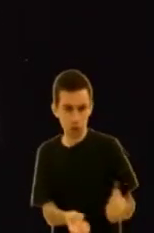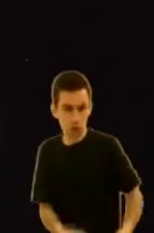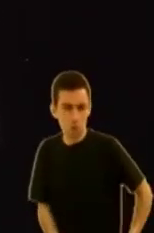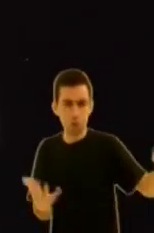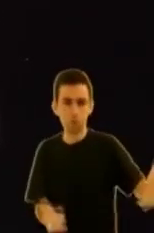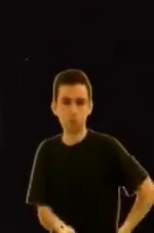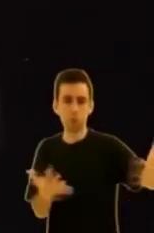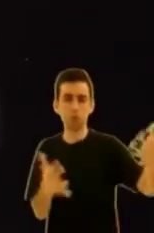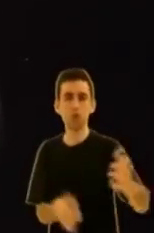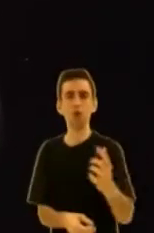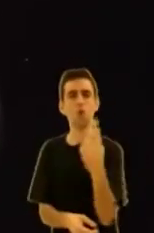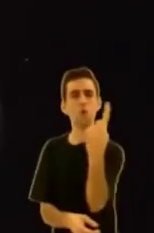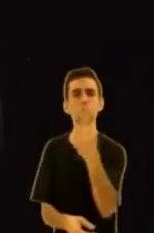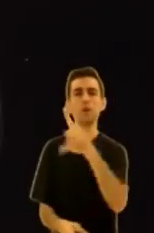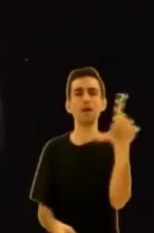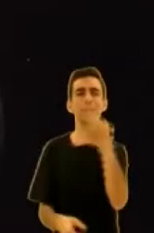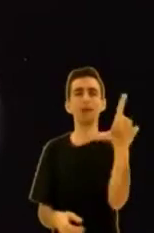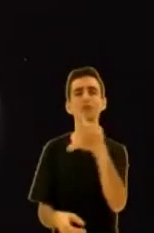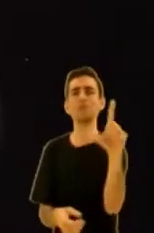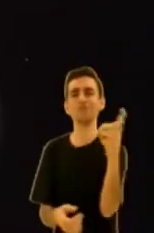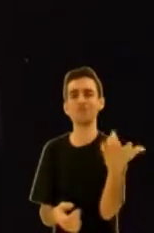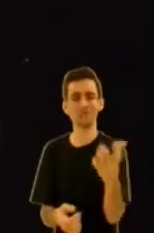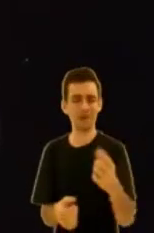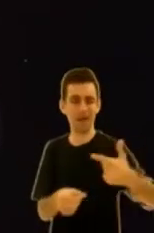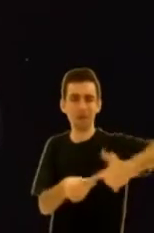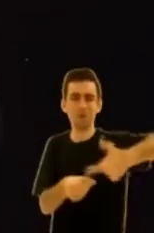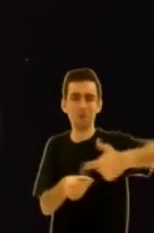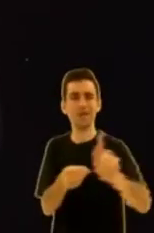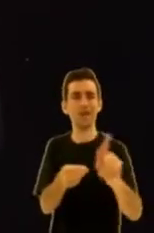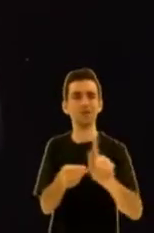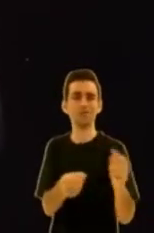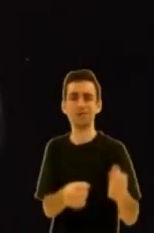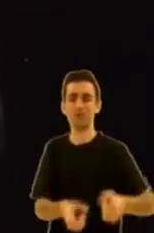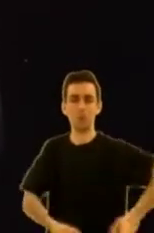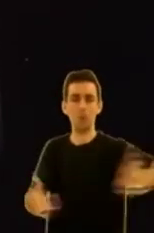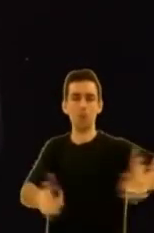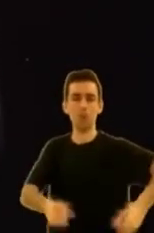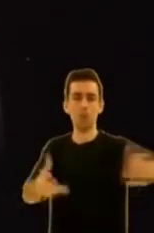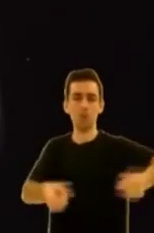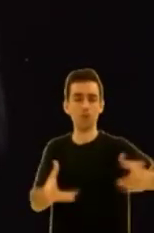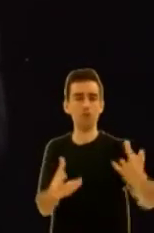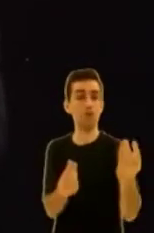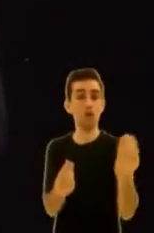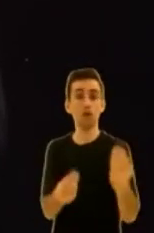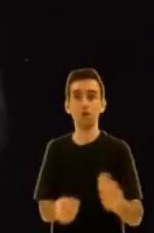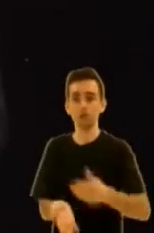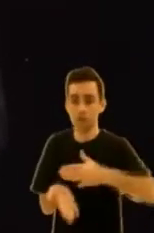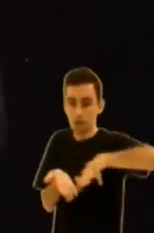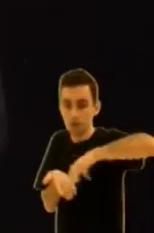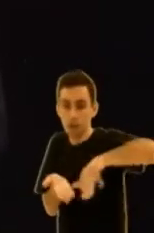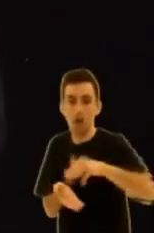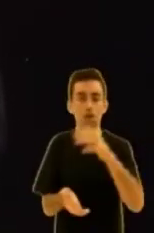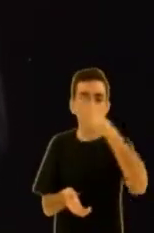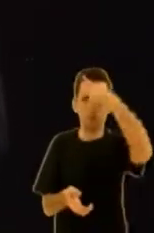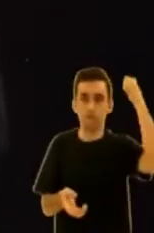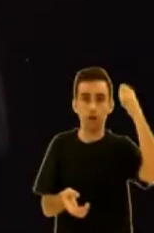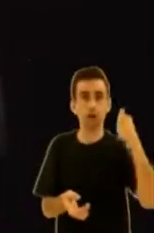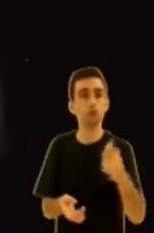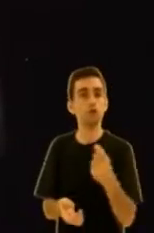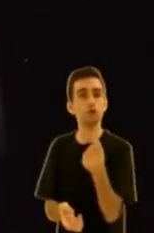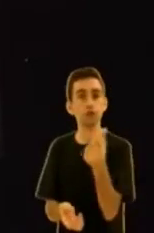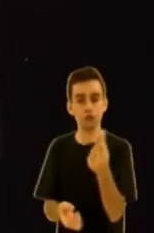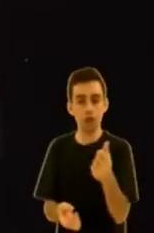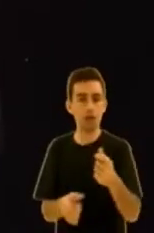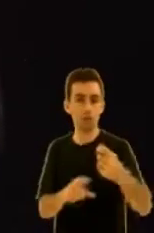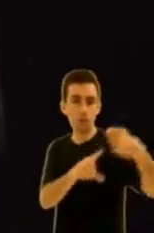um litro de gasolina para 2, 3 quilômetros e custos de locação, que eu já ouvi de secretários e prefeitos, na ordem de 10, 12 mil reais